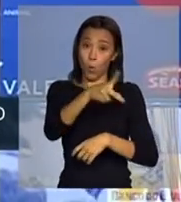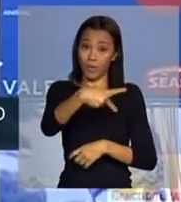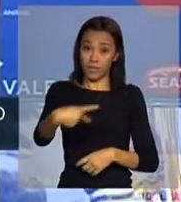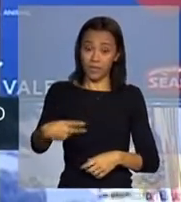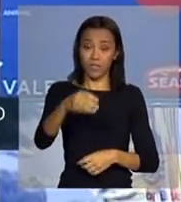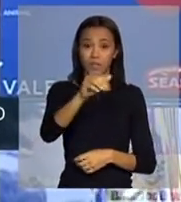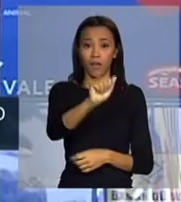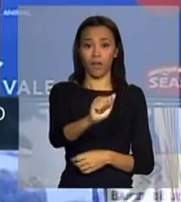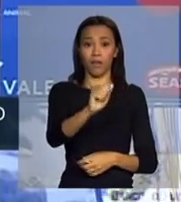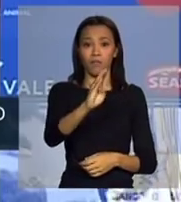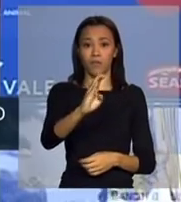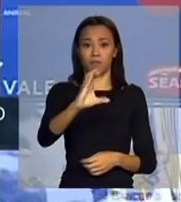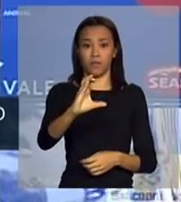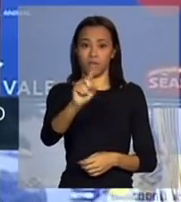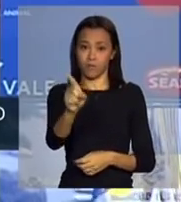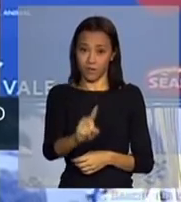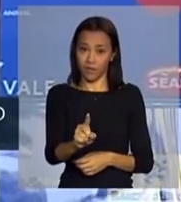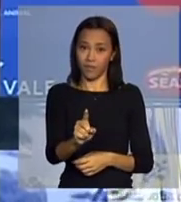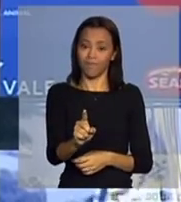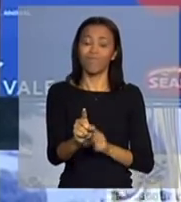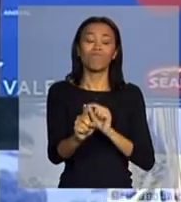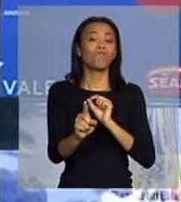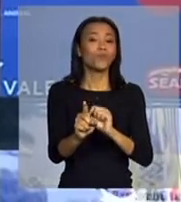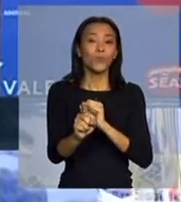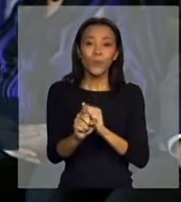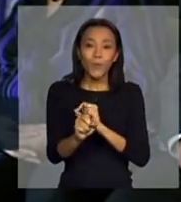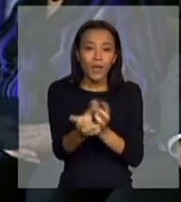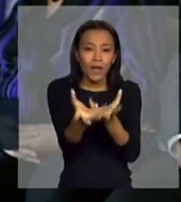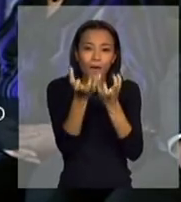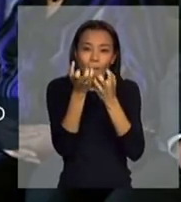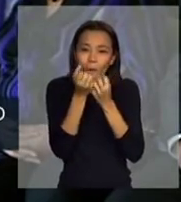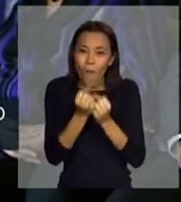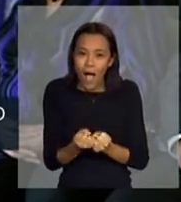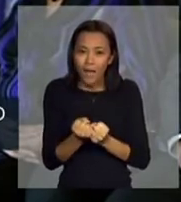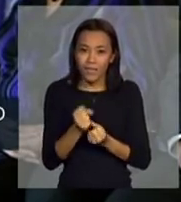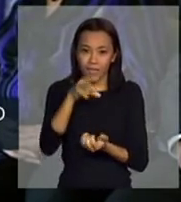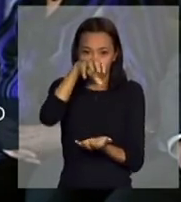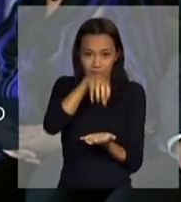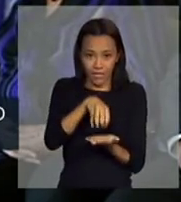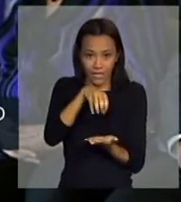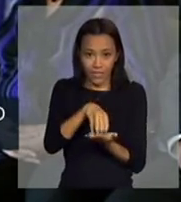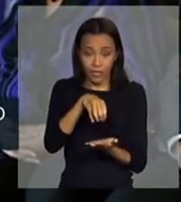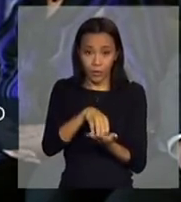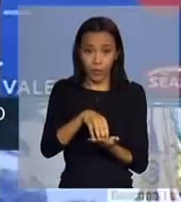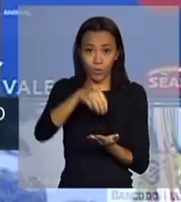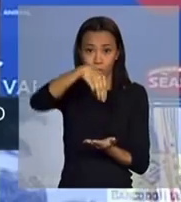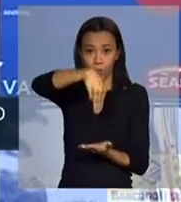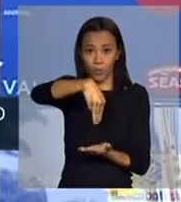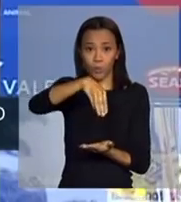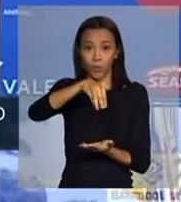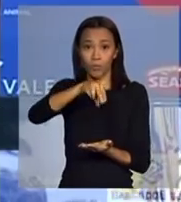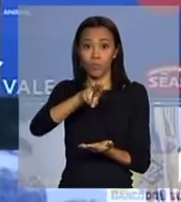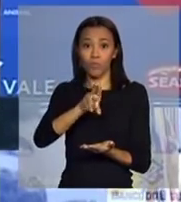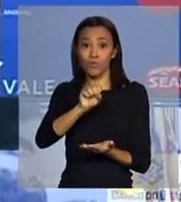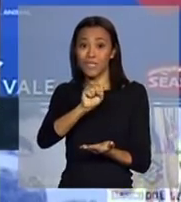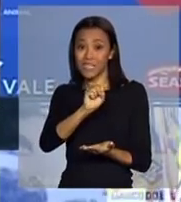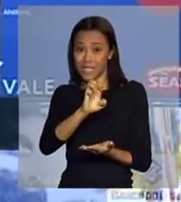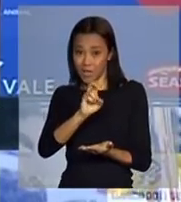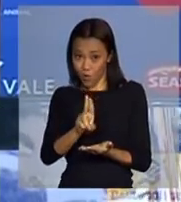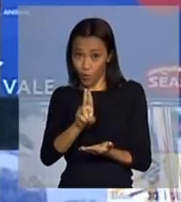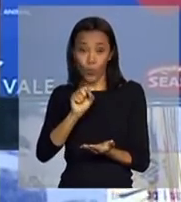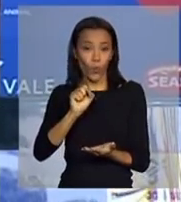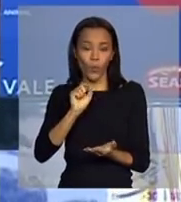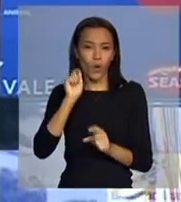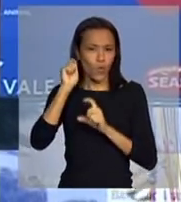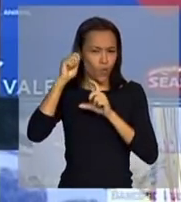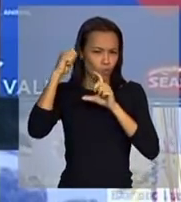ABCZ guarda carinhosamente no Museu do Zebu, aqui no recinto desse parque, um filme